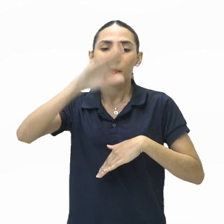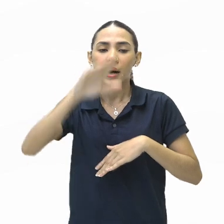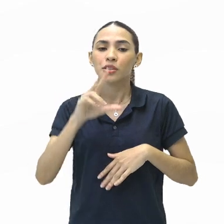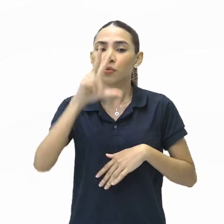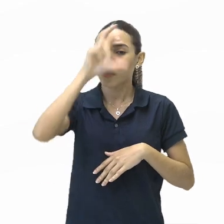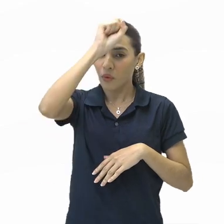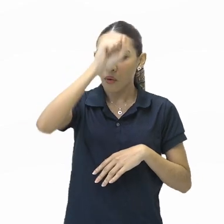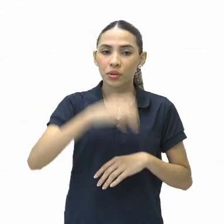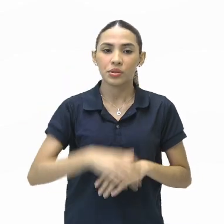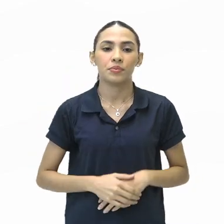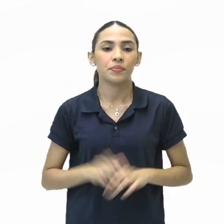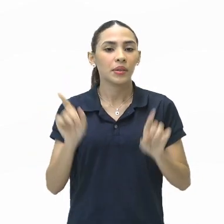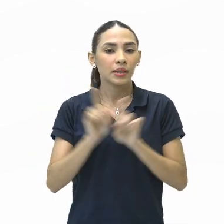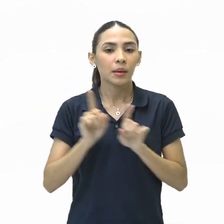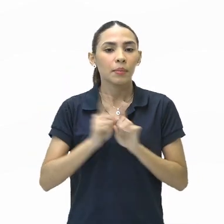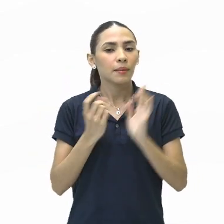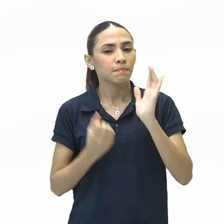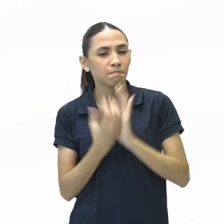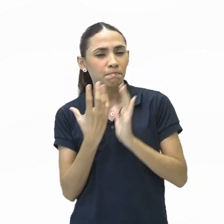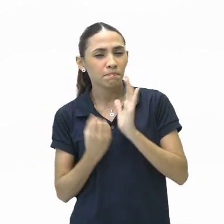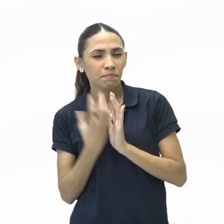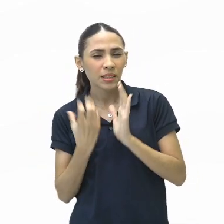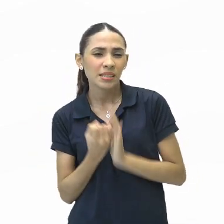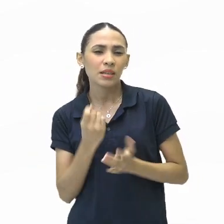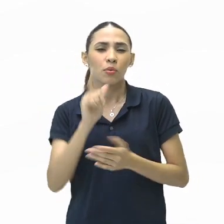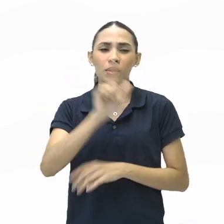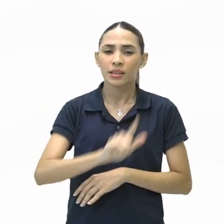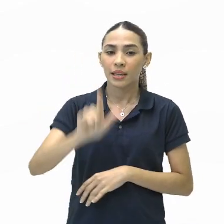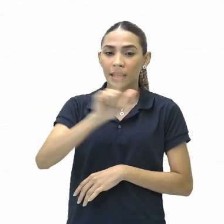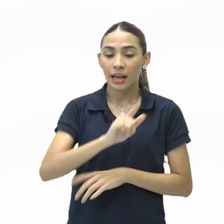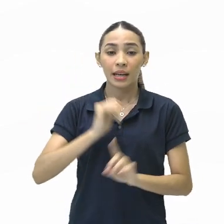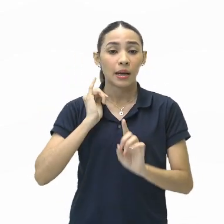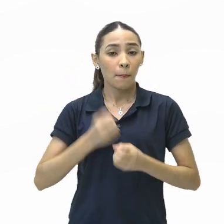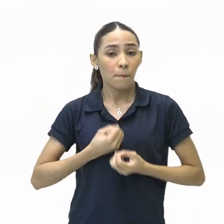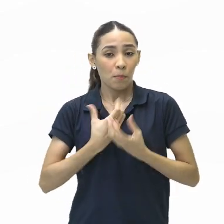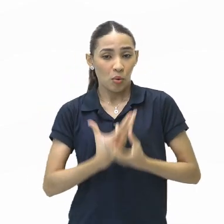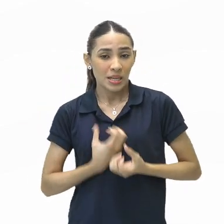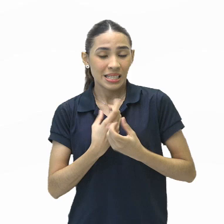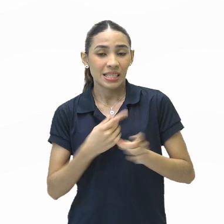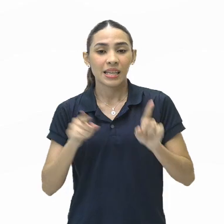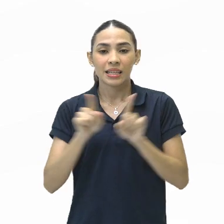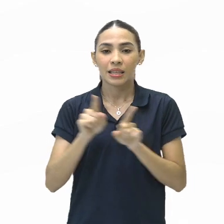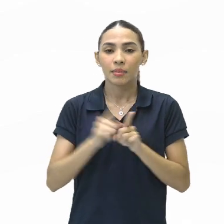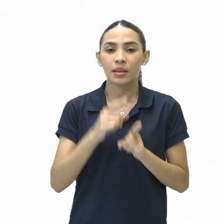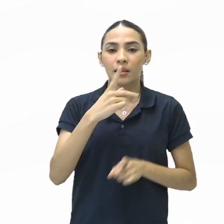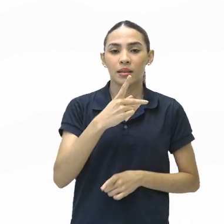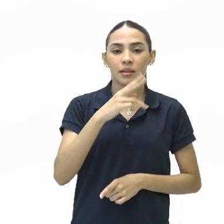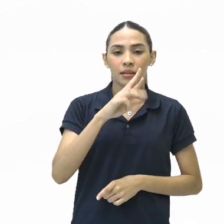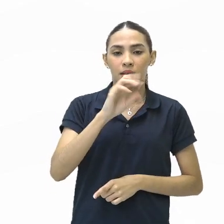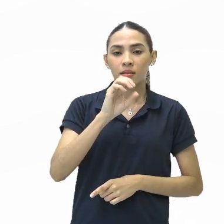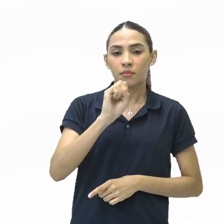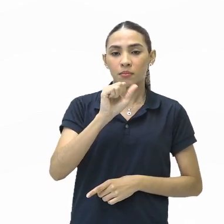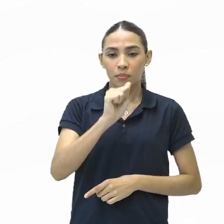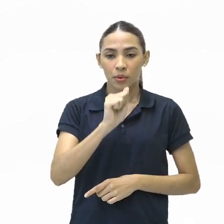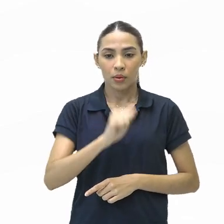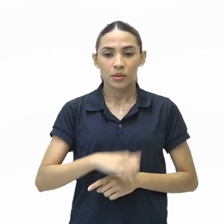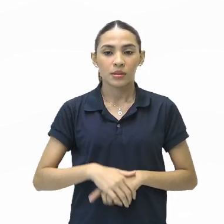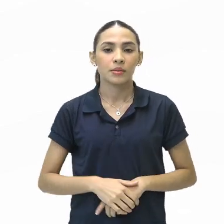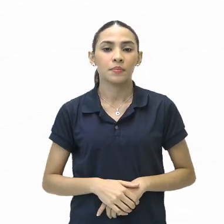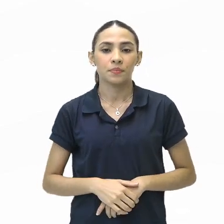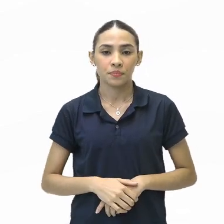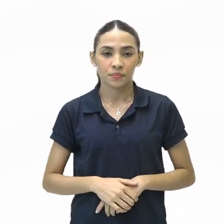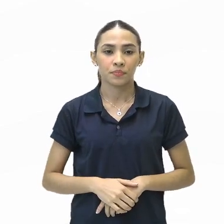estável, tá? Vasta produção literária, tanto em poesia quanto em prosa. Aí ela ficou dividida ali em poesia de 30 e romance